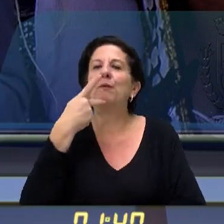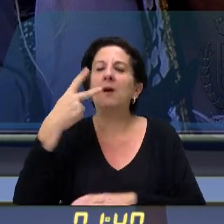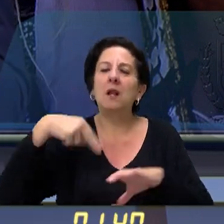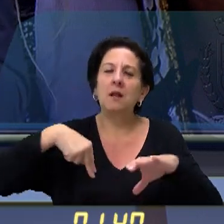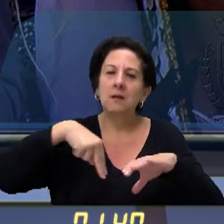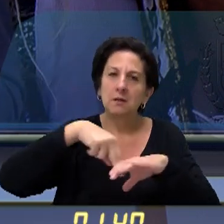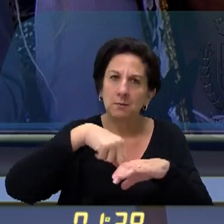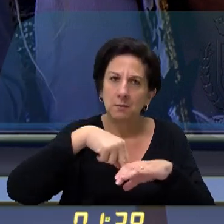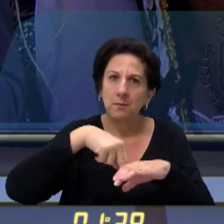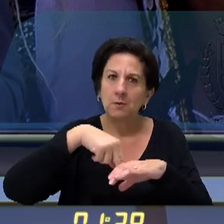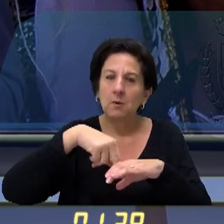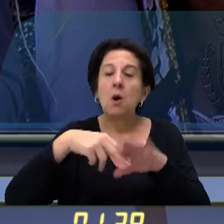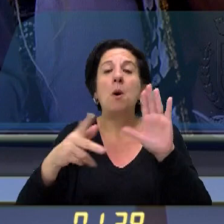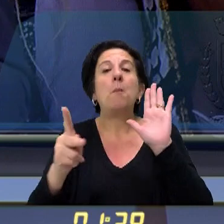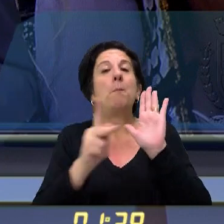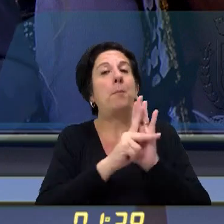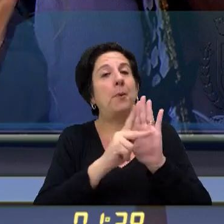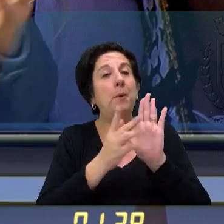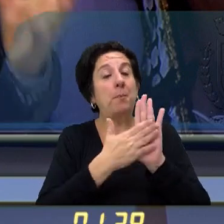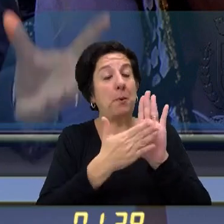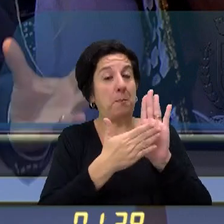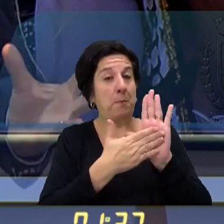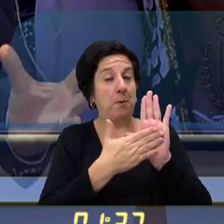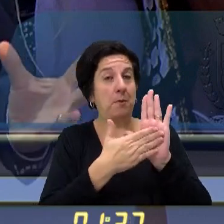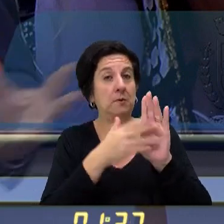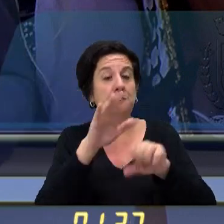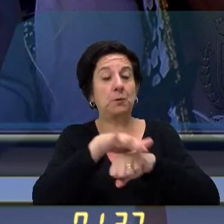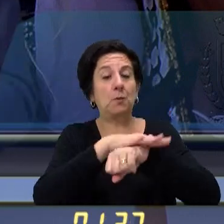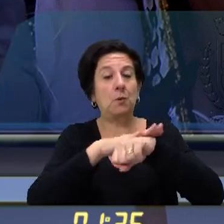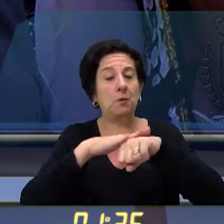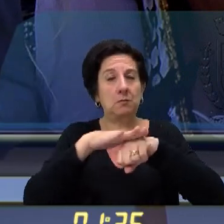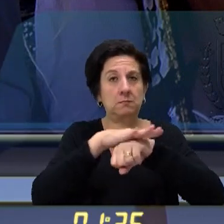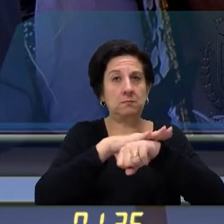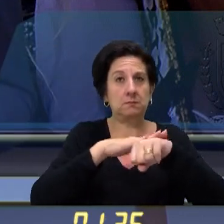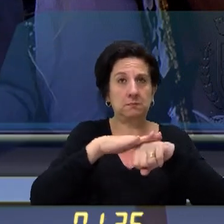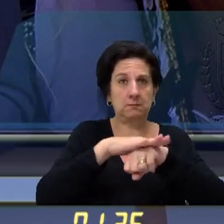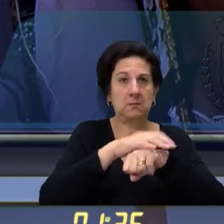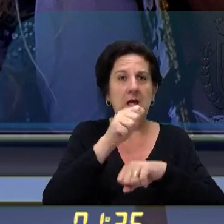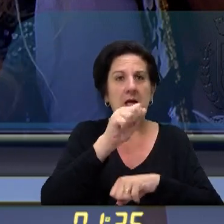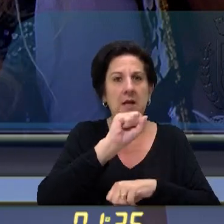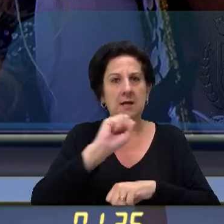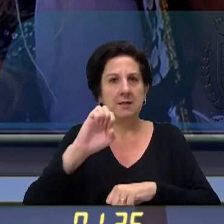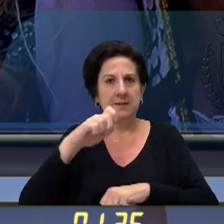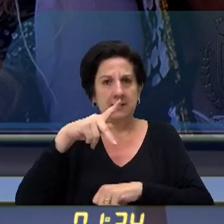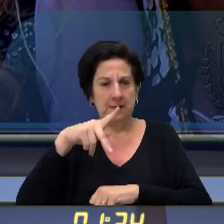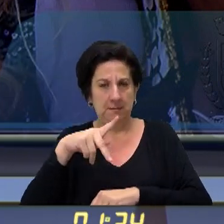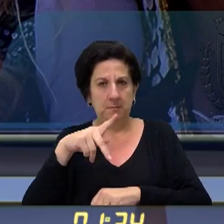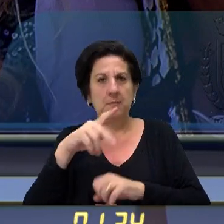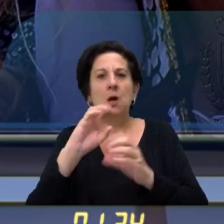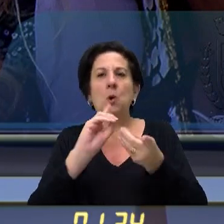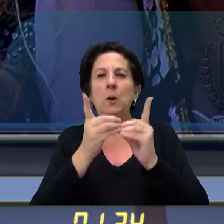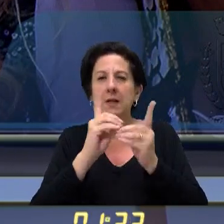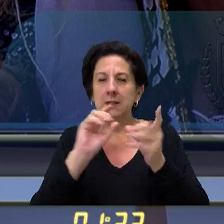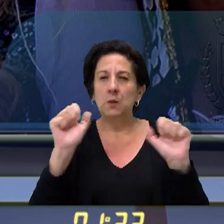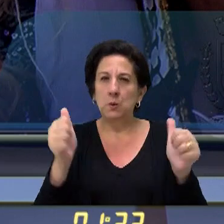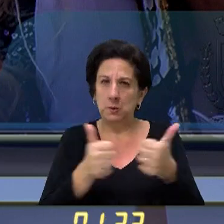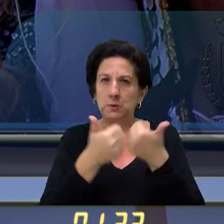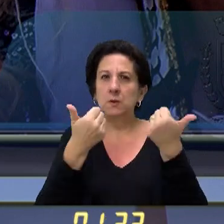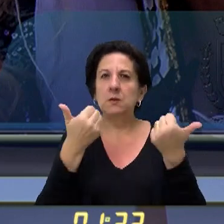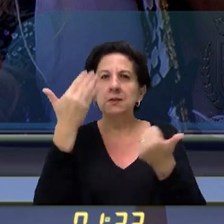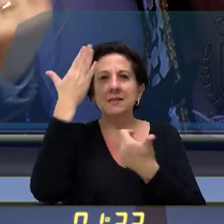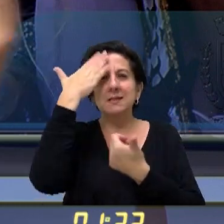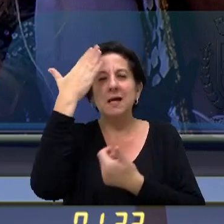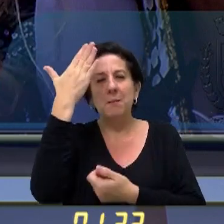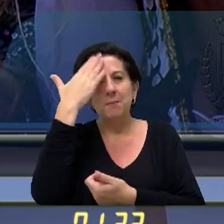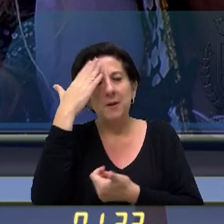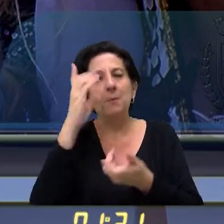tribuna. O nosso propósito vai ser aqui conversar com a SEMP, com a coordenação da Oktober, porque nós sabemos